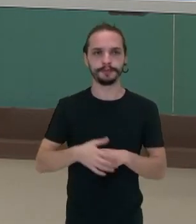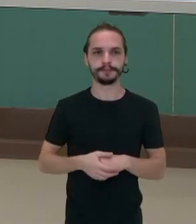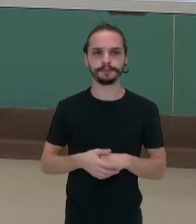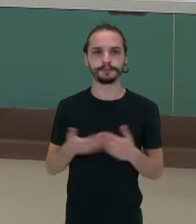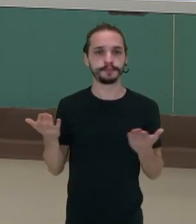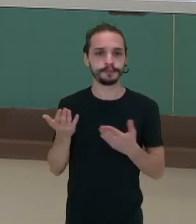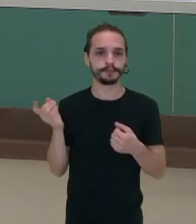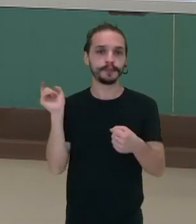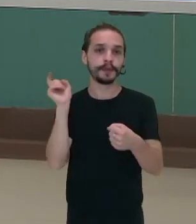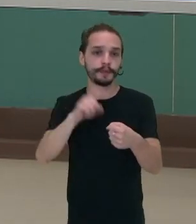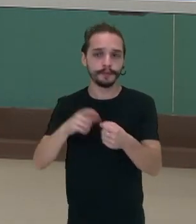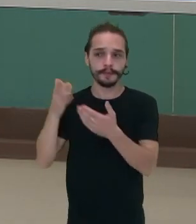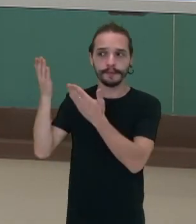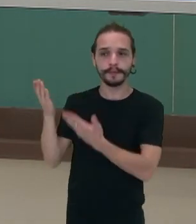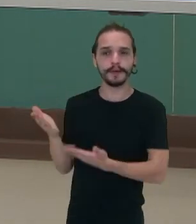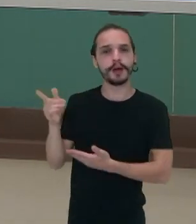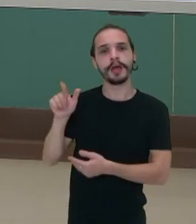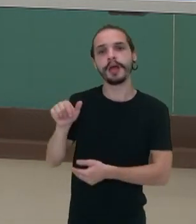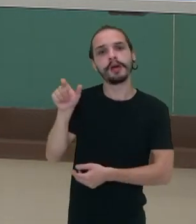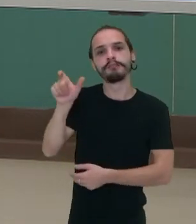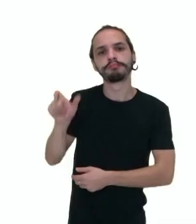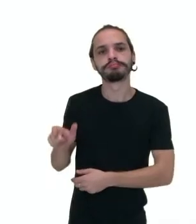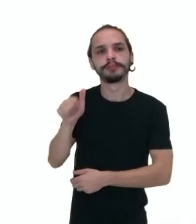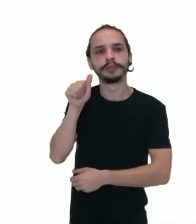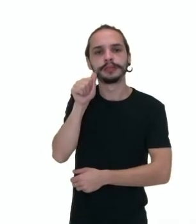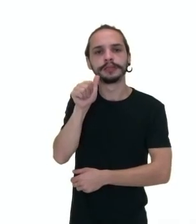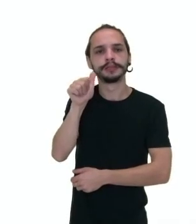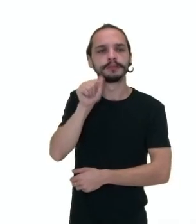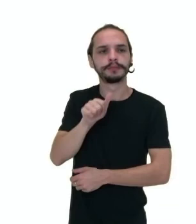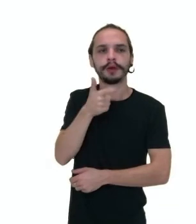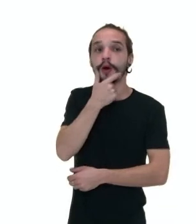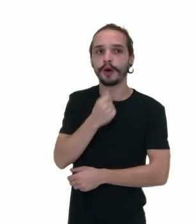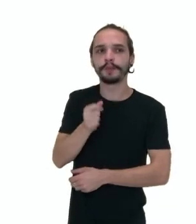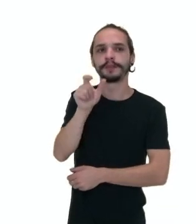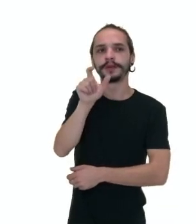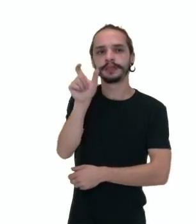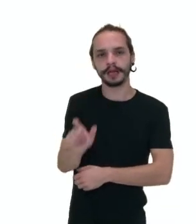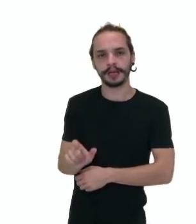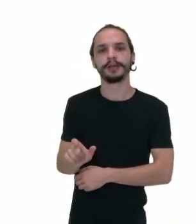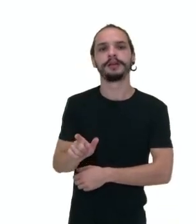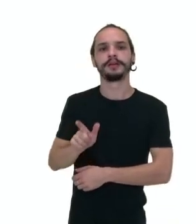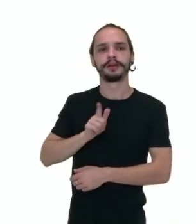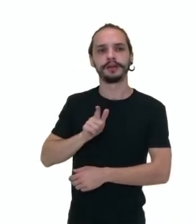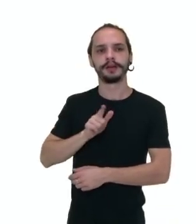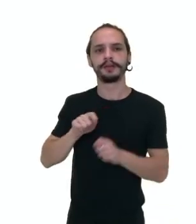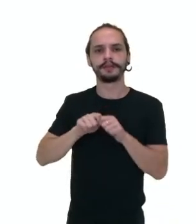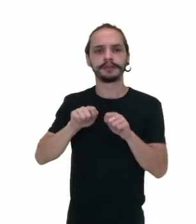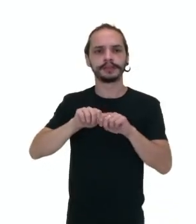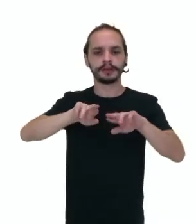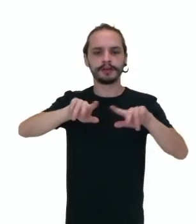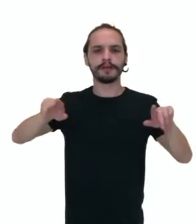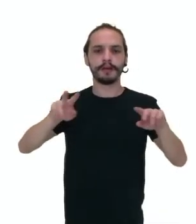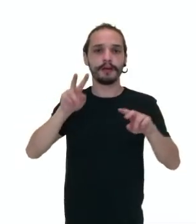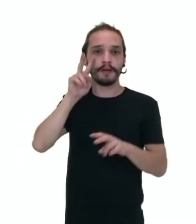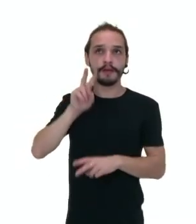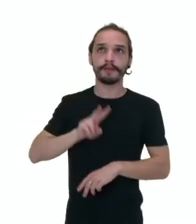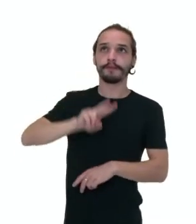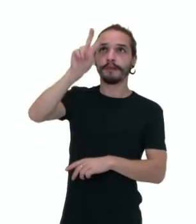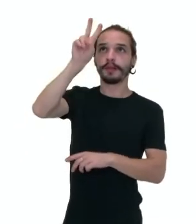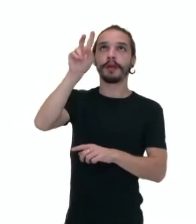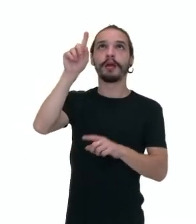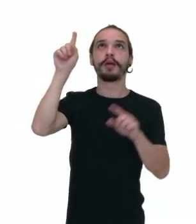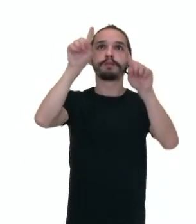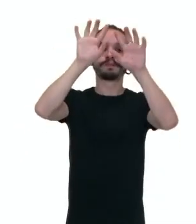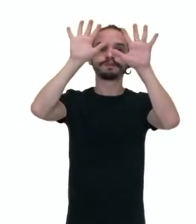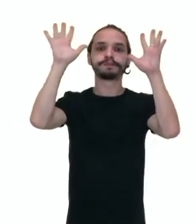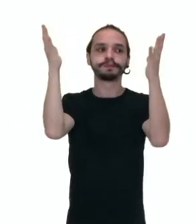italiano. Ele realizou grandes perspectivas de pintores de tetos e igrejas, fez a composição centrífica, ou seja, uma composição vista de baixo em